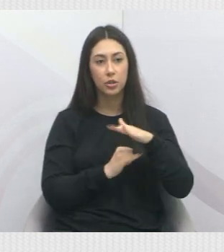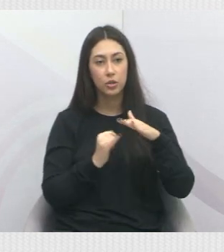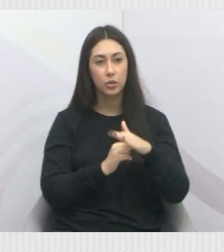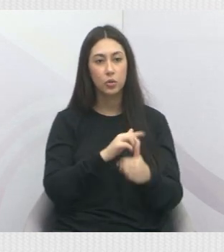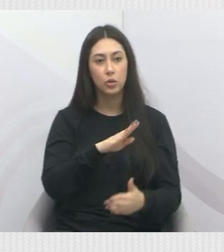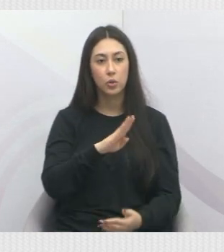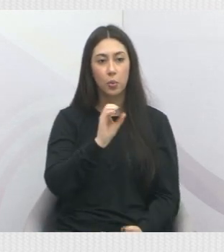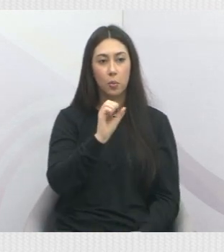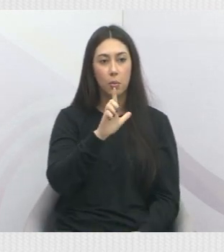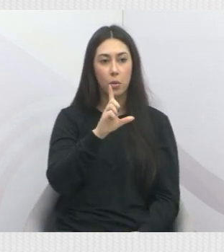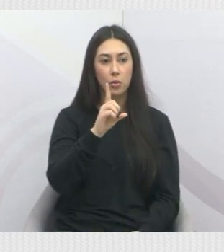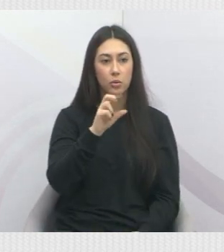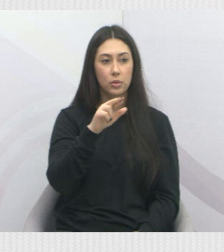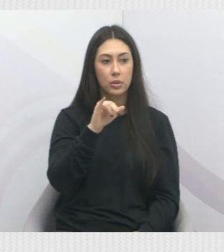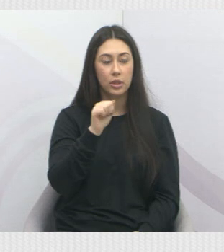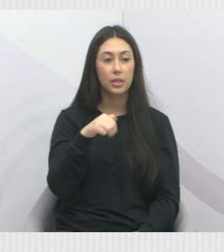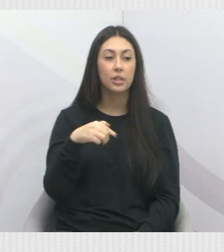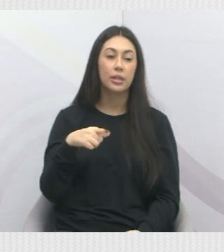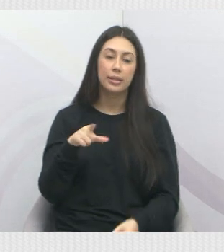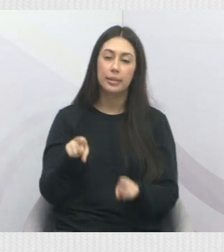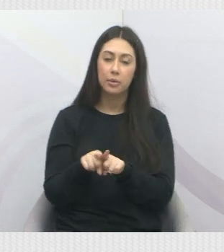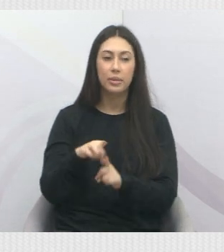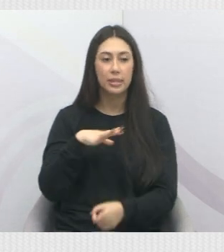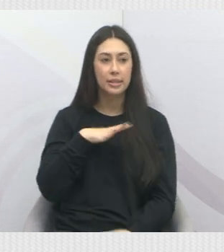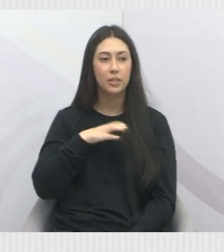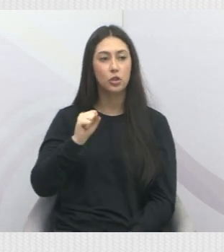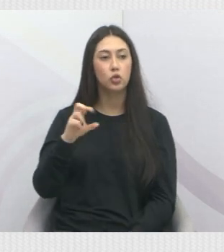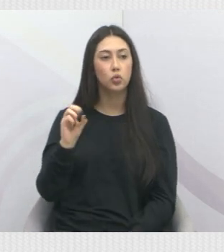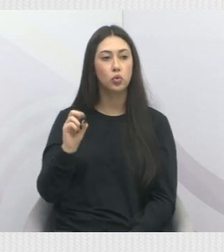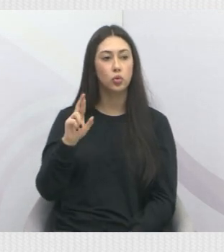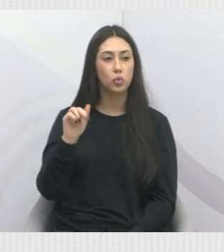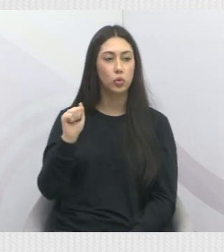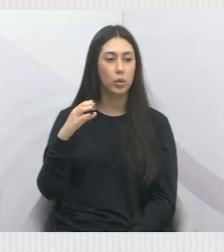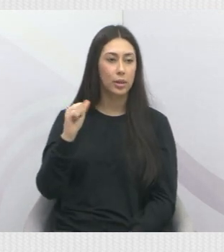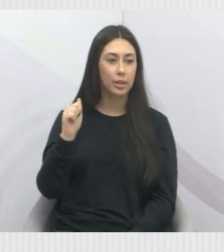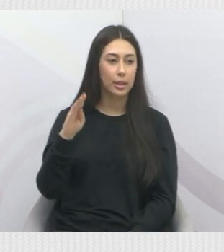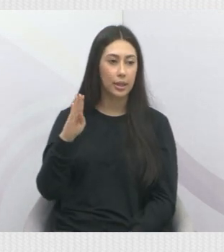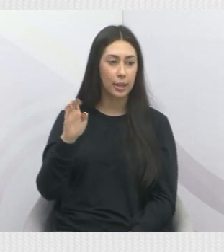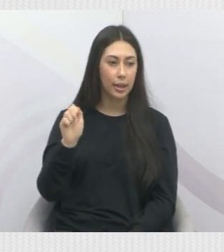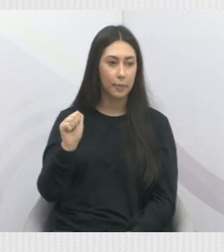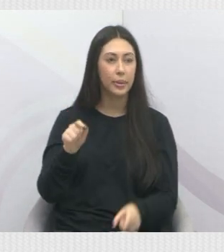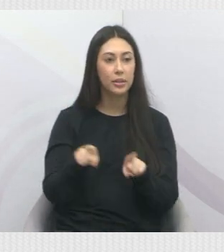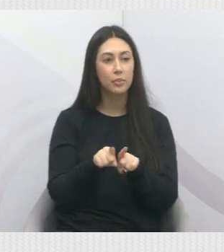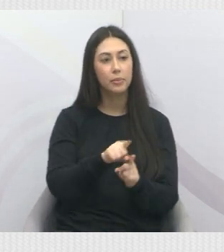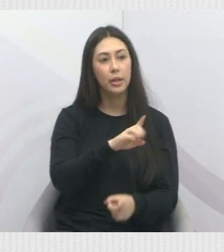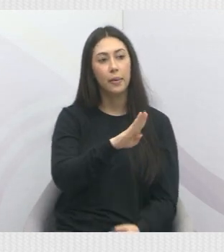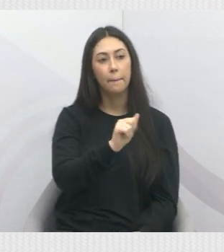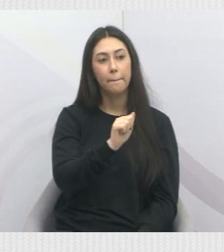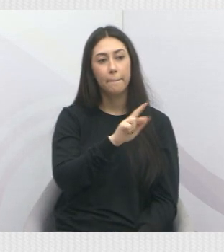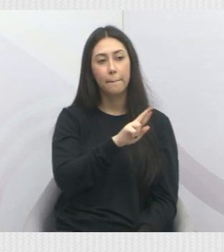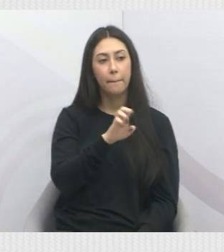Sorocaba, Banco de Olhos. Barretos, Hospital do Câncer. E Bauru, Centrinho de Bauru.